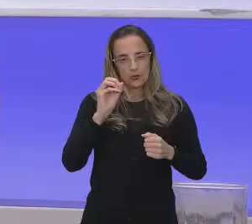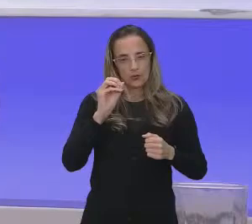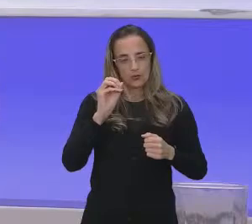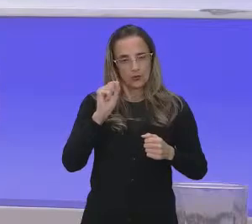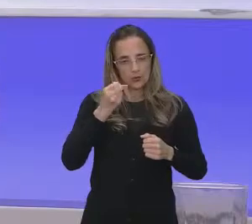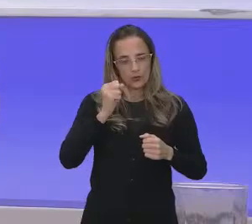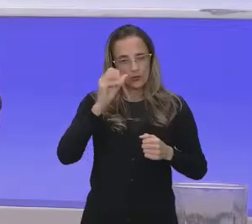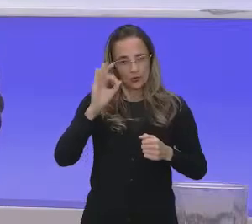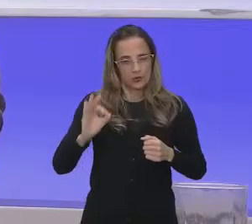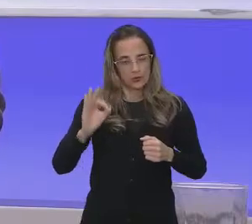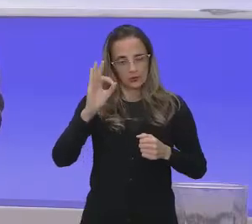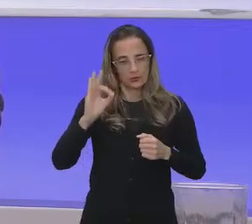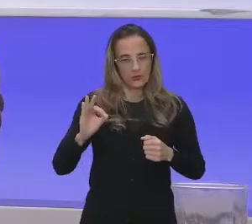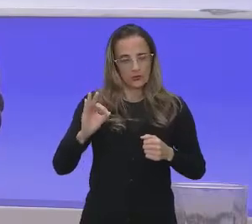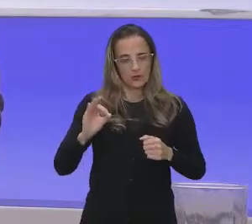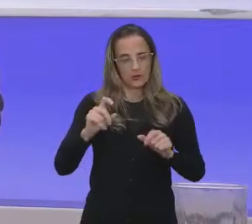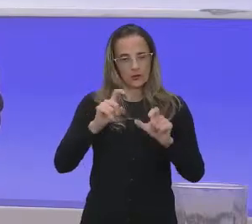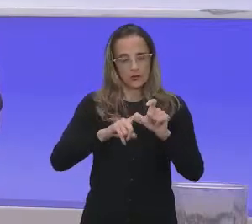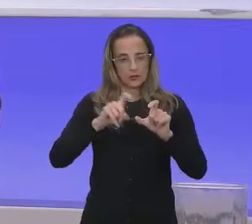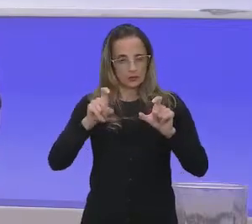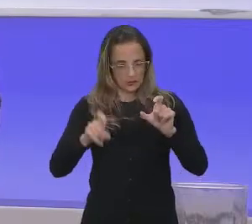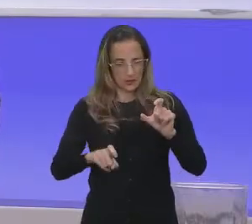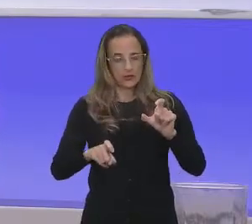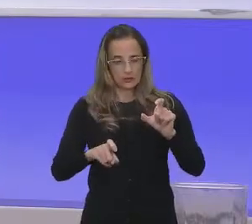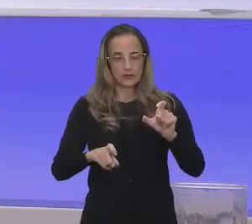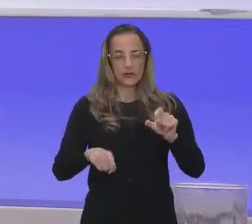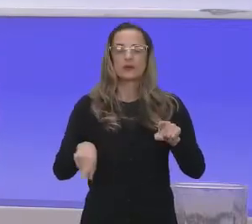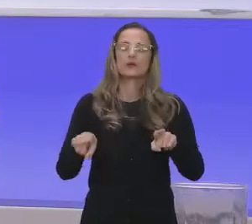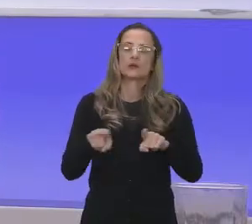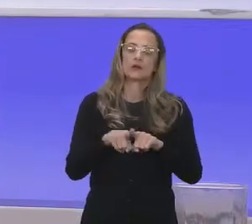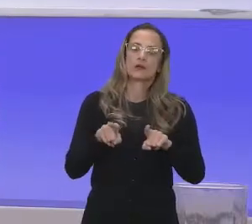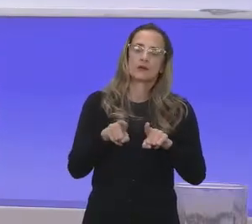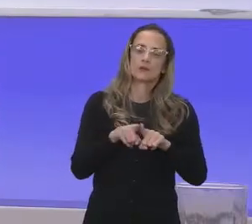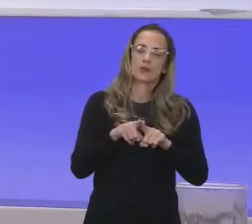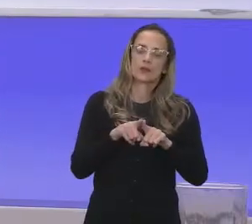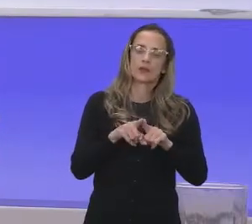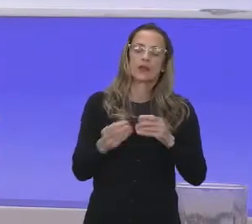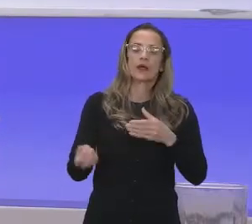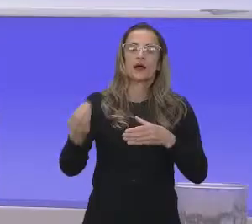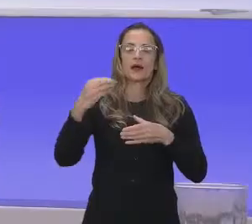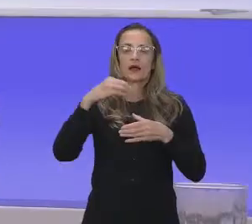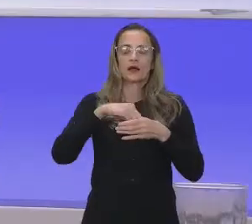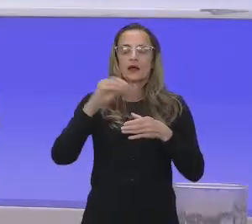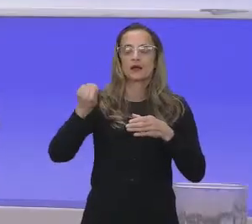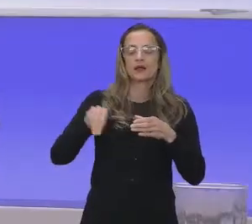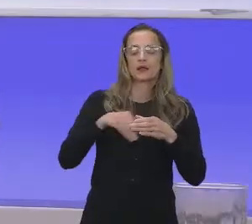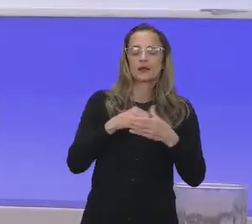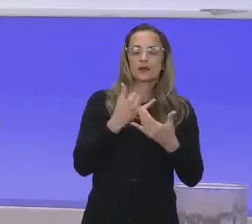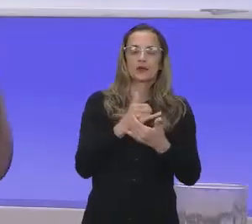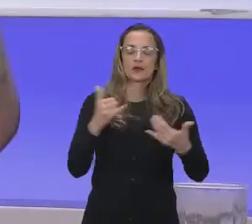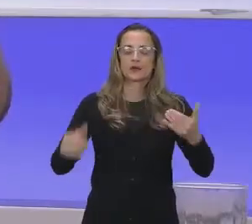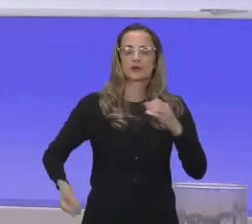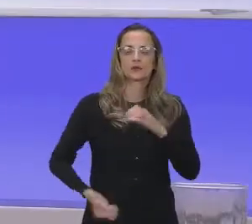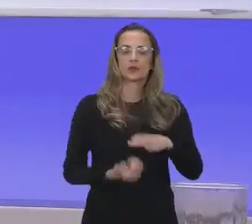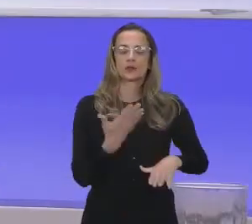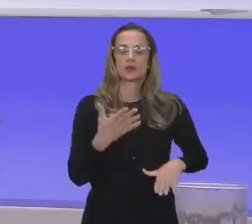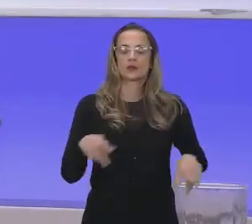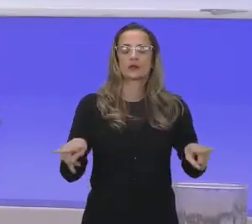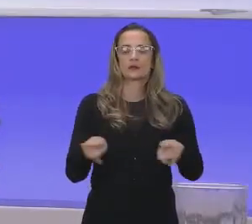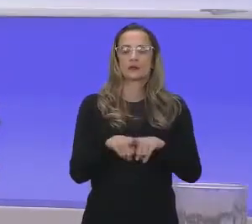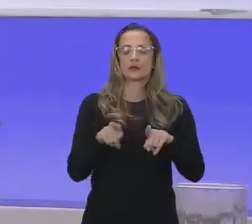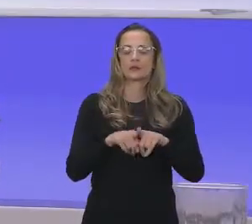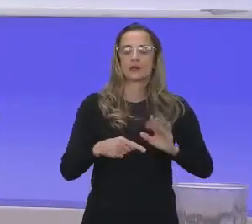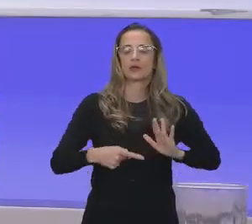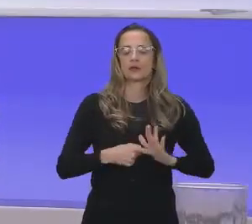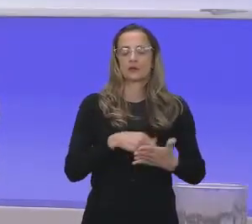gente está diminuindo essa dependência da matriz hídrica e acrescentando novas fontes de geração. Mas aqui o que eu